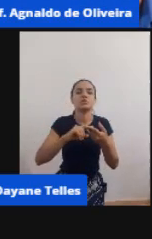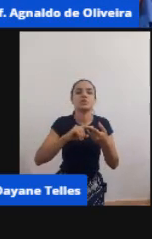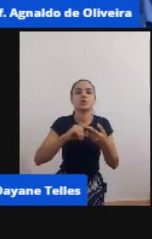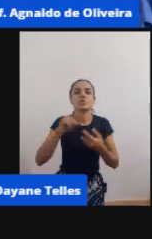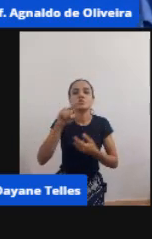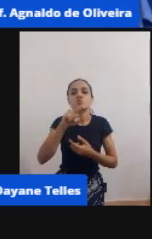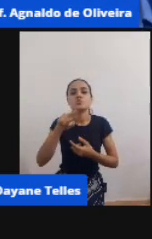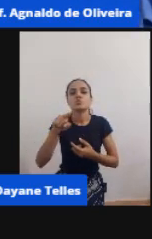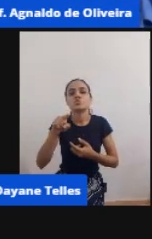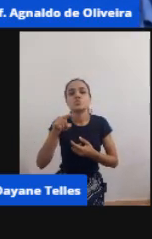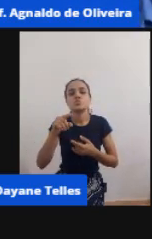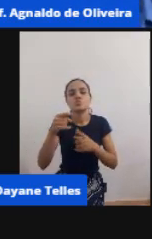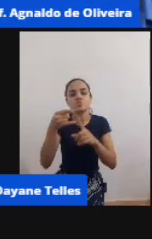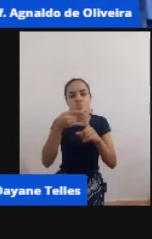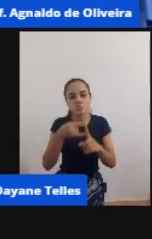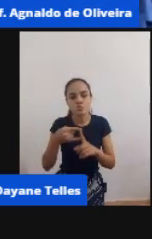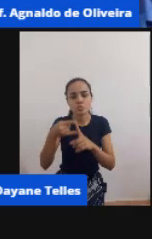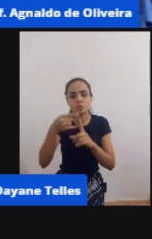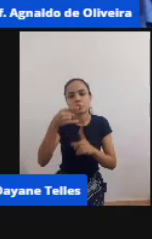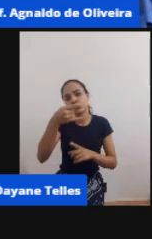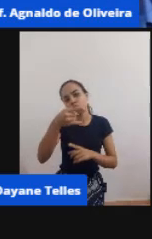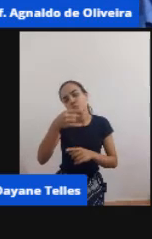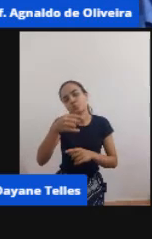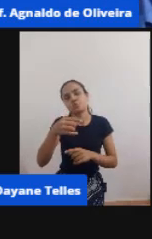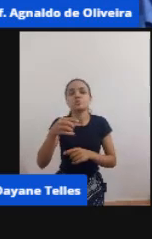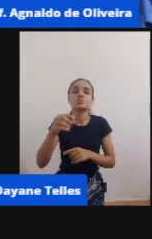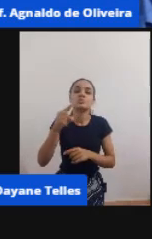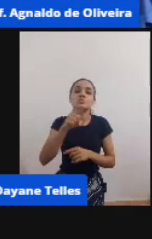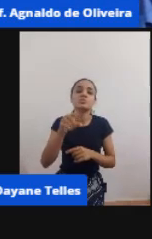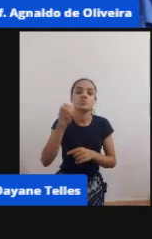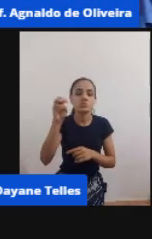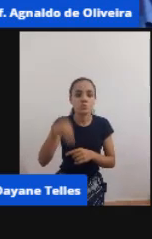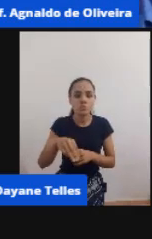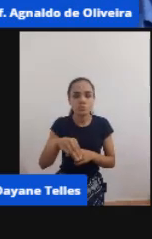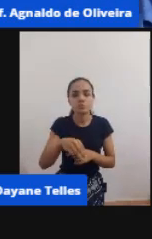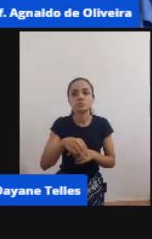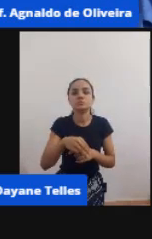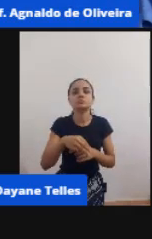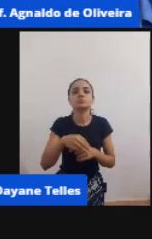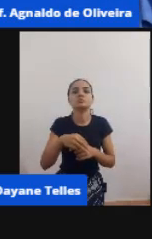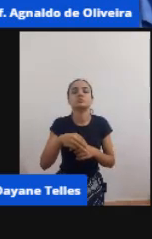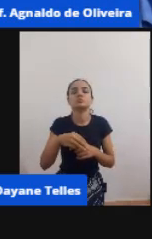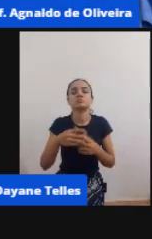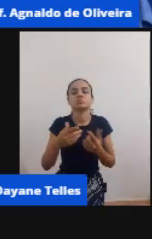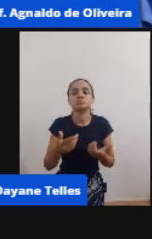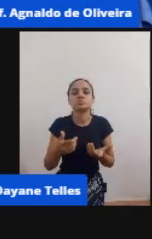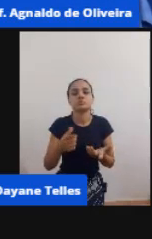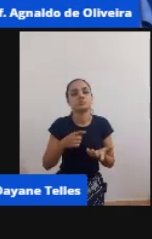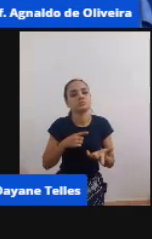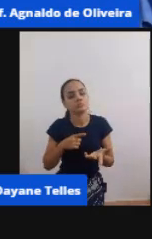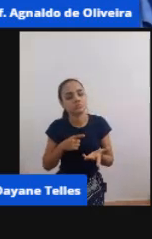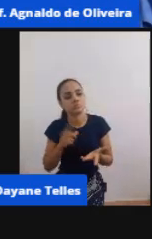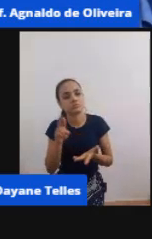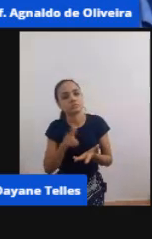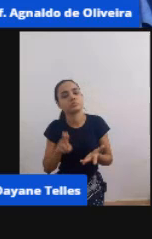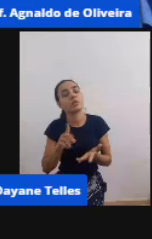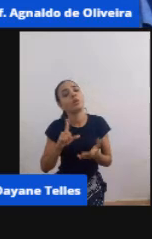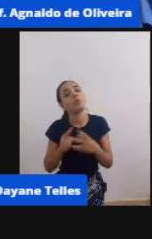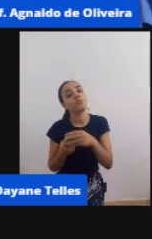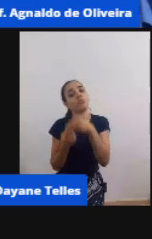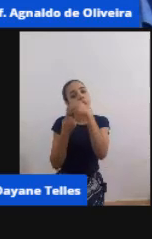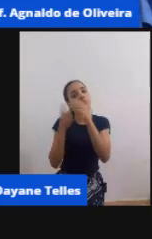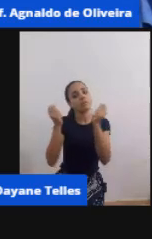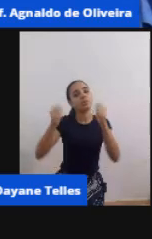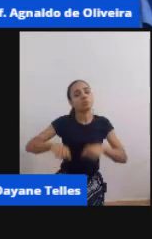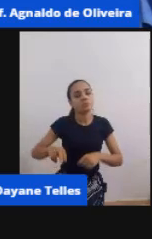esse percurso. Então, é uma maneira também que nós podemos utilizar. Nesse caso, então, ela vai ser todos